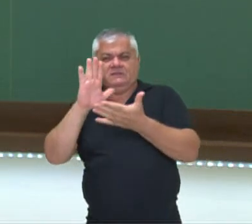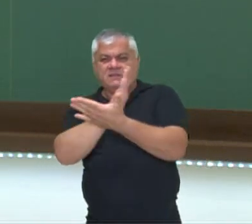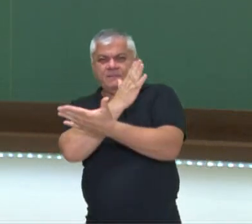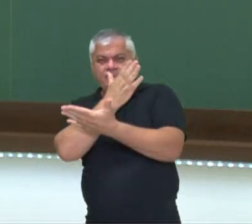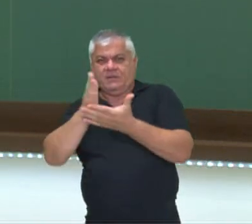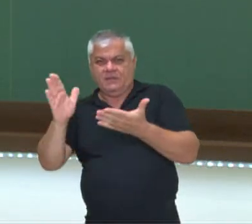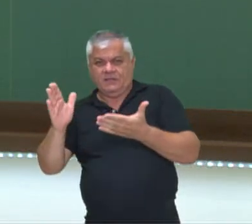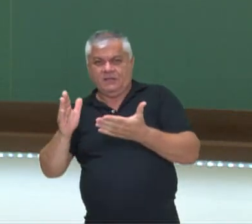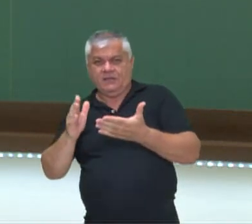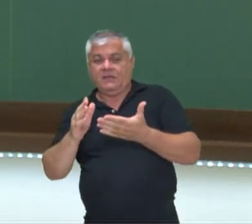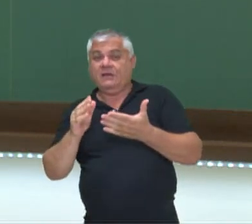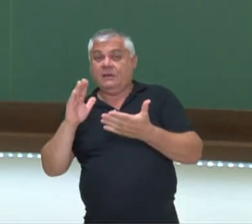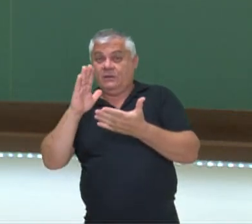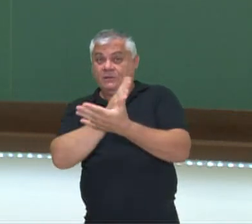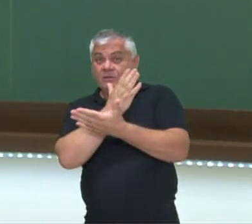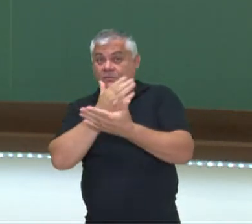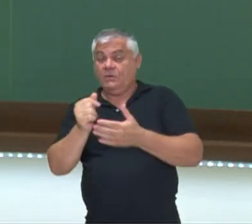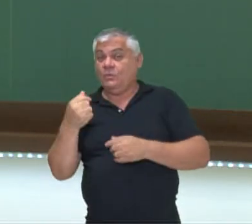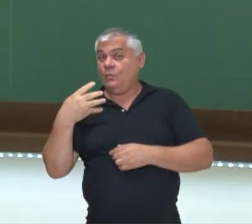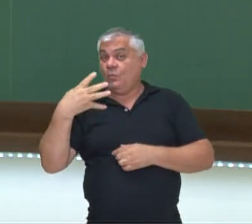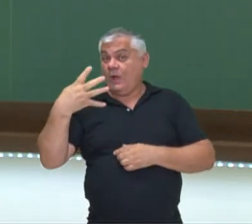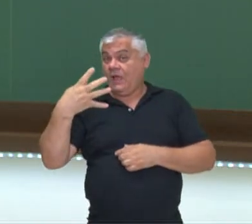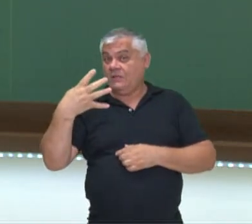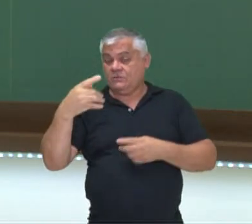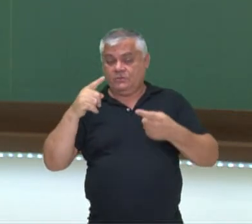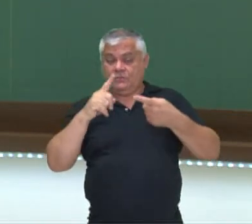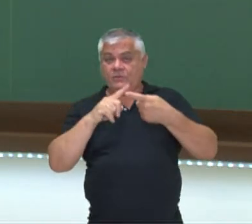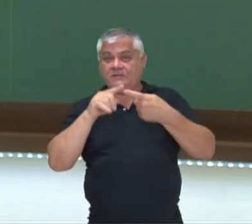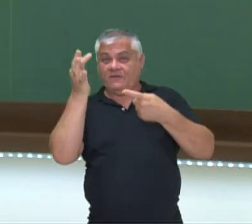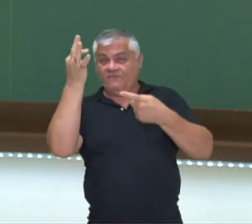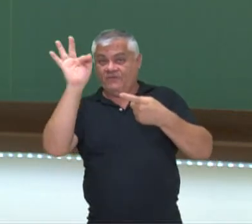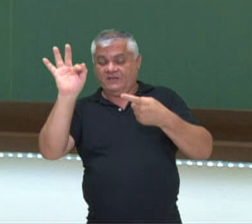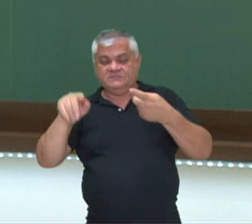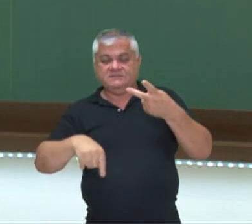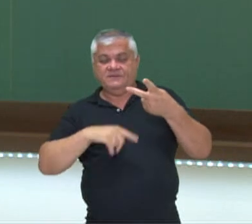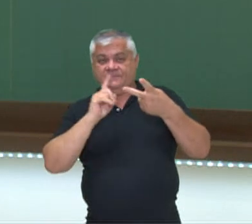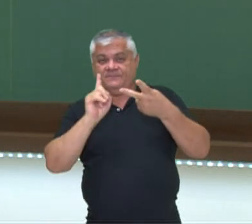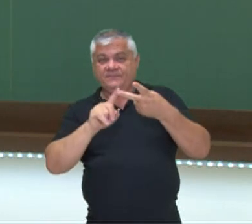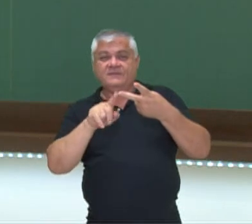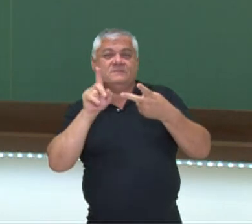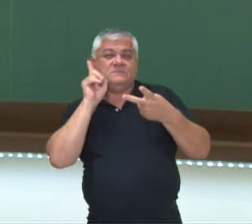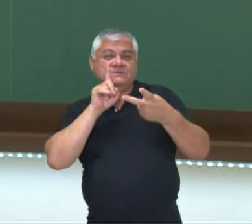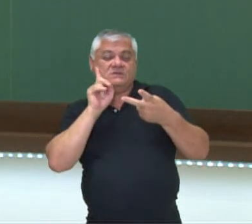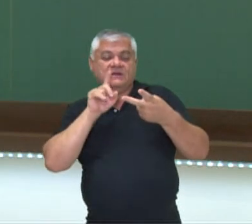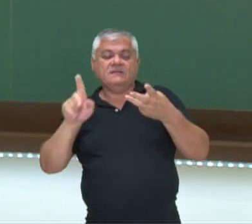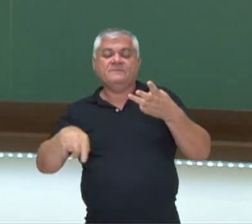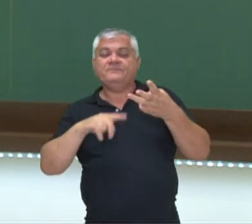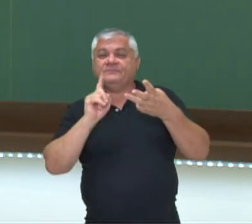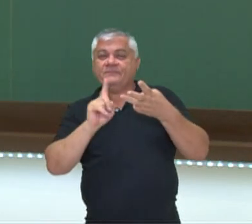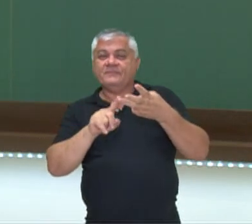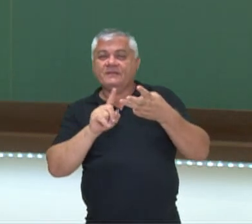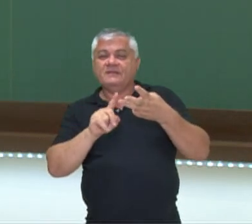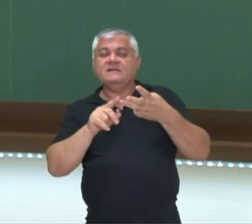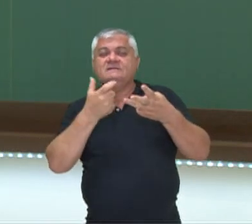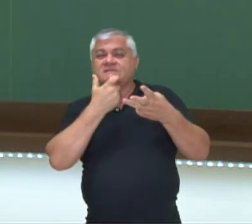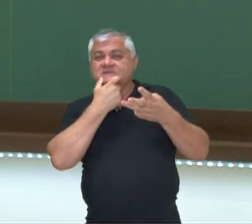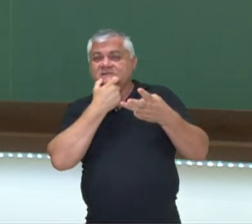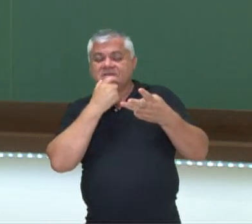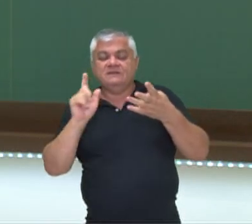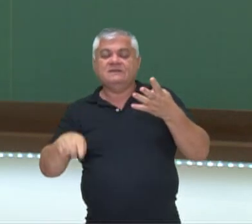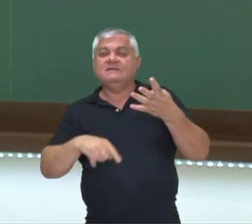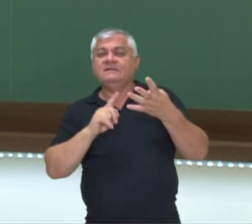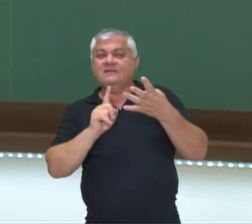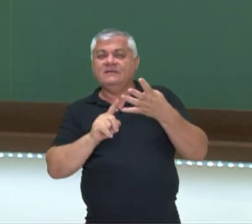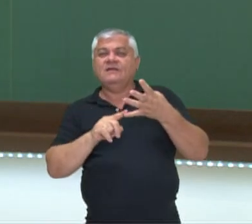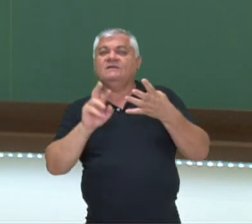dividida em não duas, mas em 4 Alemanhas. Uma parte francesa, uma parte americana, uma parte inglesa e uma